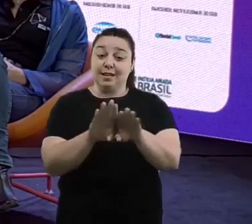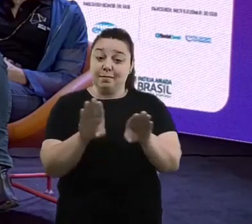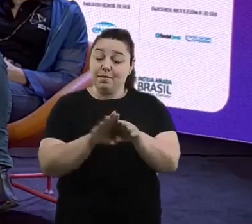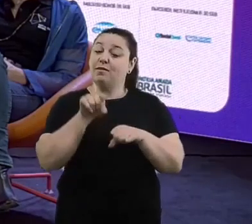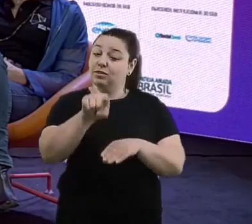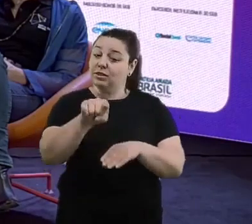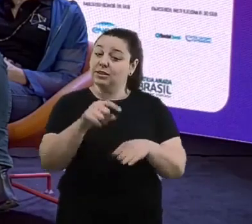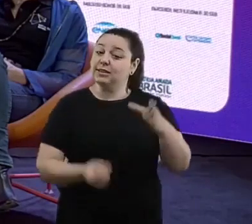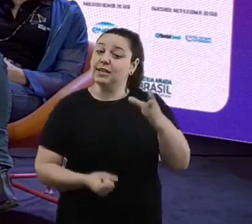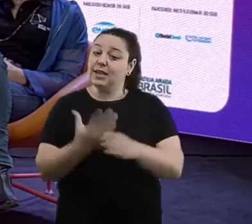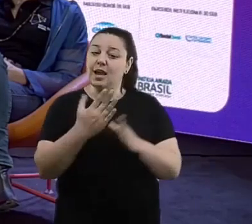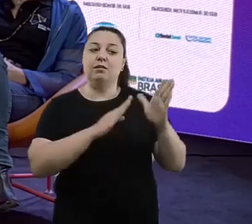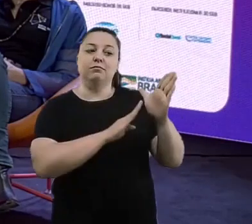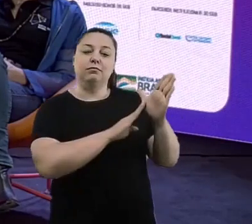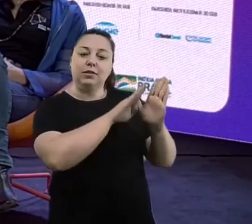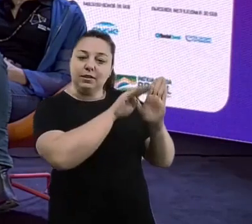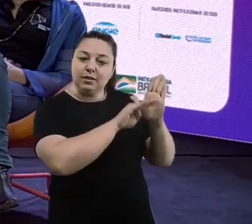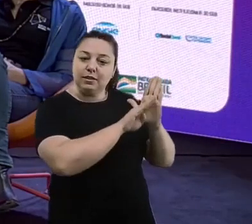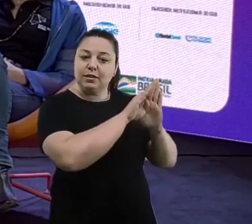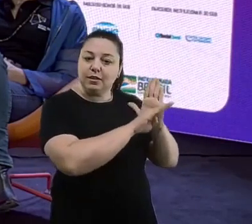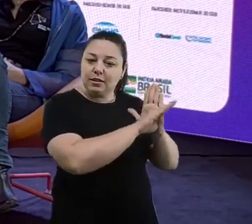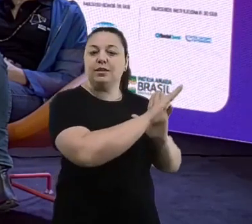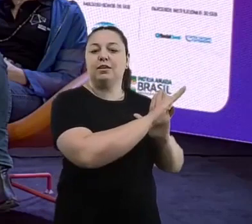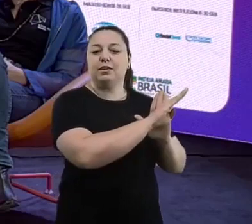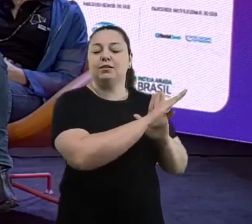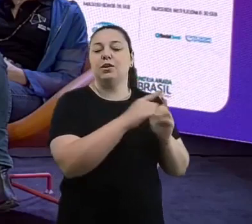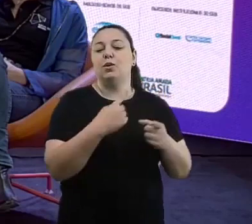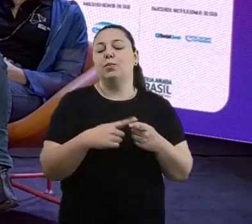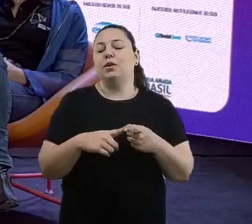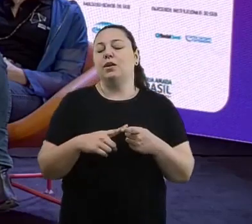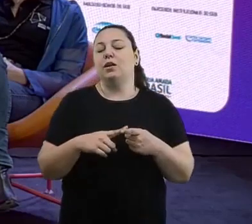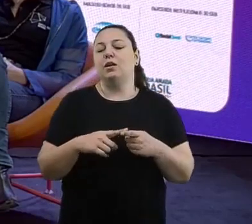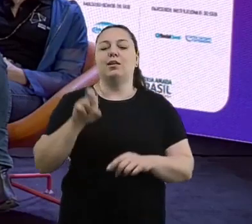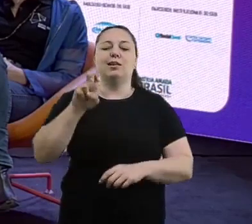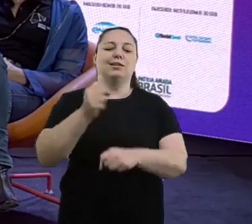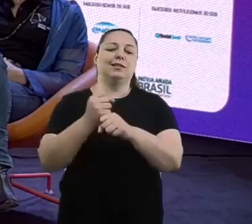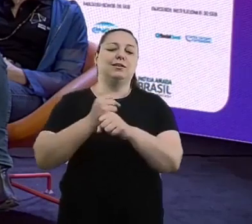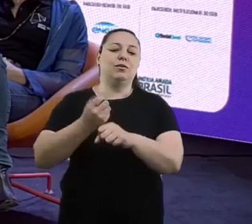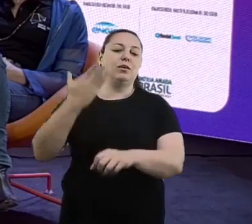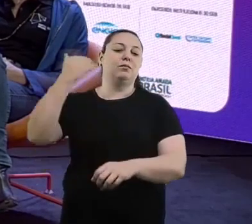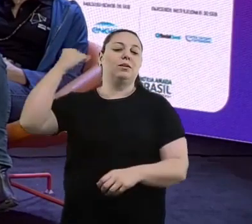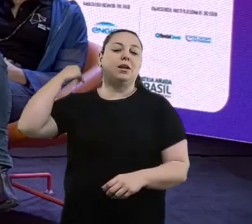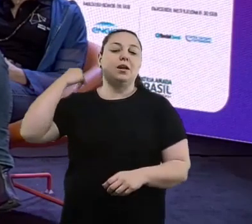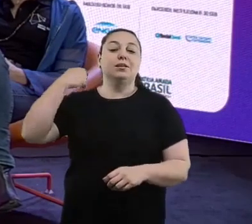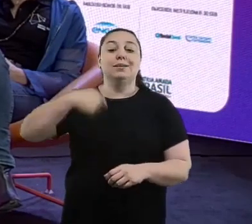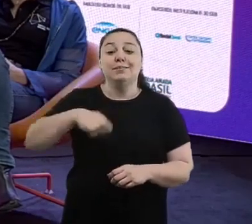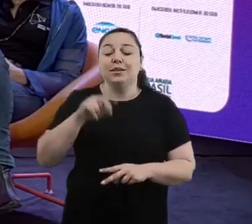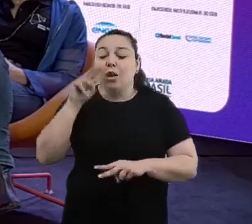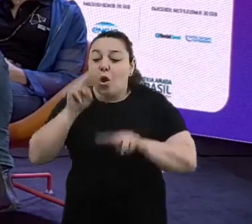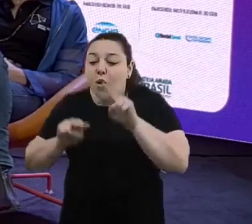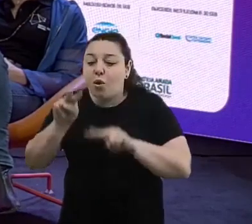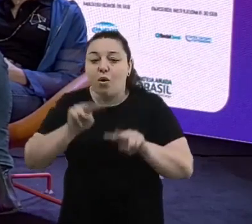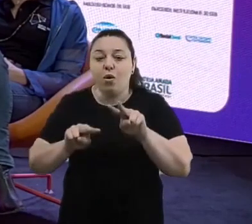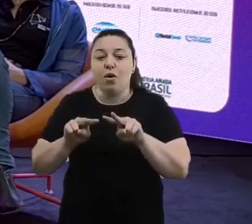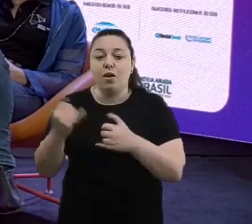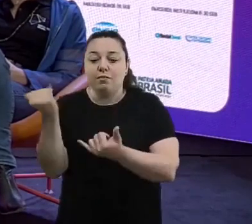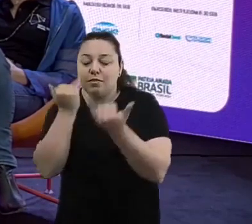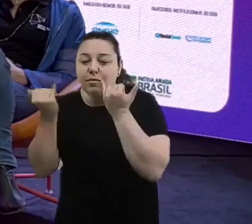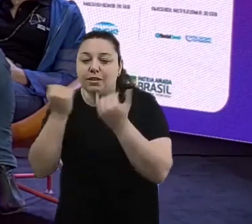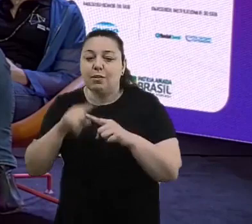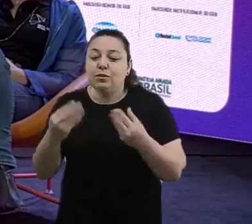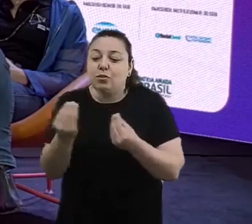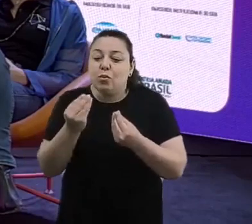esses painéis, que teve esse boom do BI aí há 5 anos atrás, todo mundo correndo atrás de olhar a informação, mas não de tomar decisão nela. Então, quando você olha esse